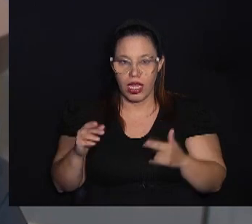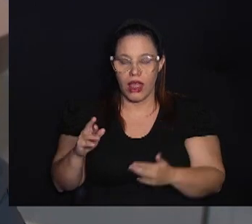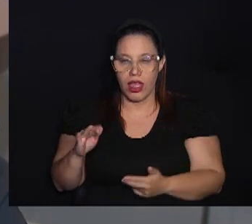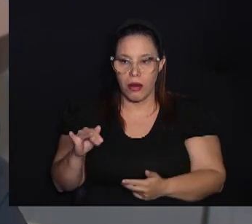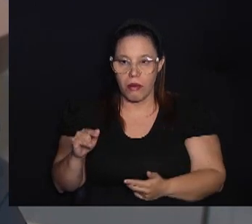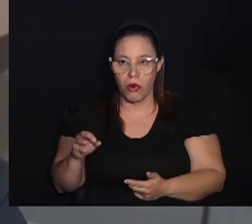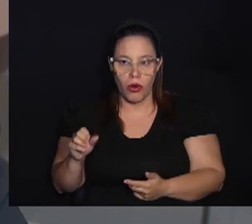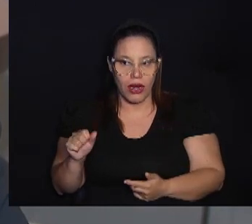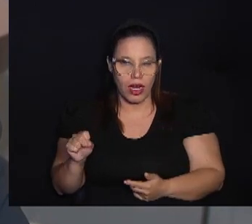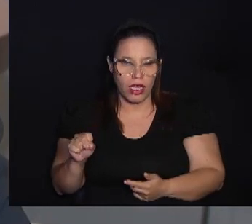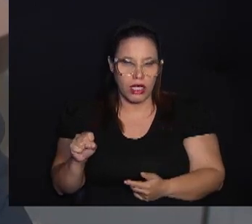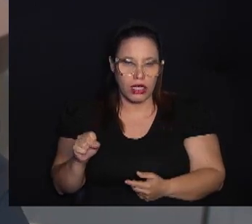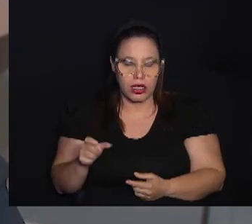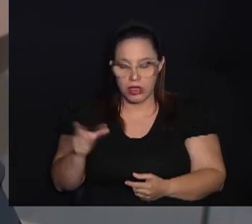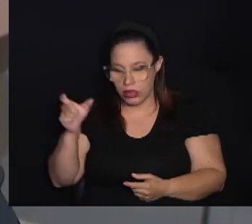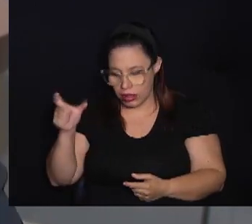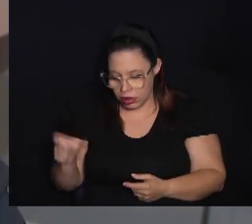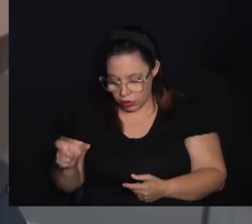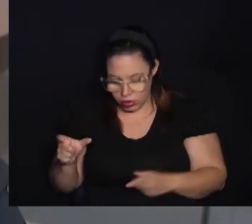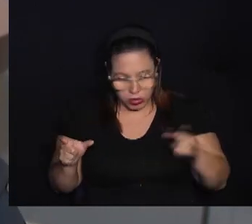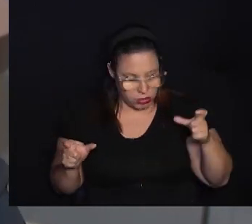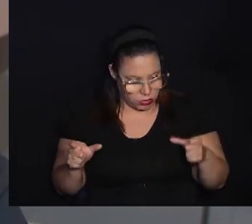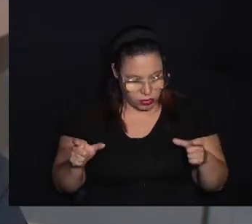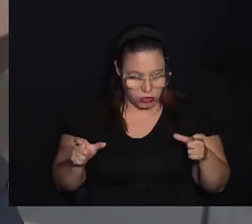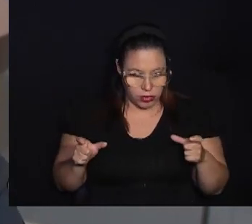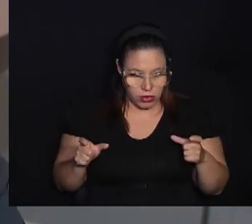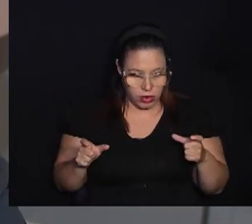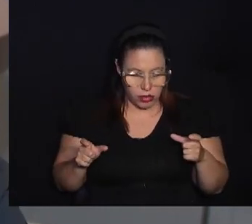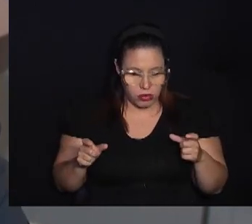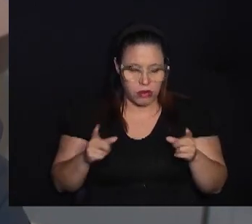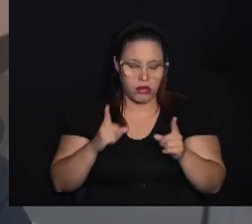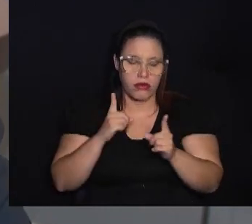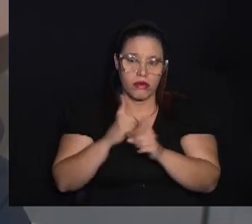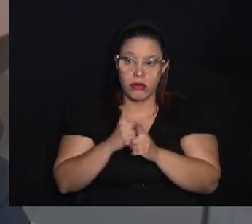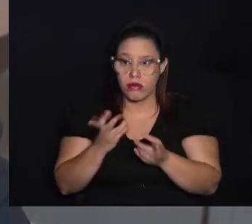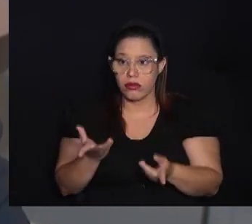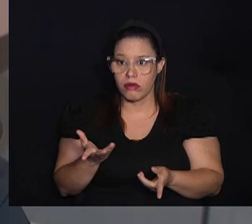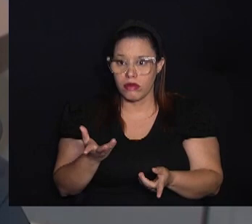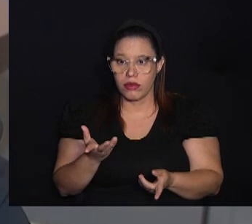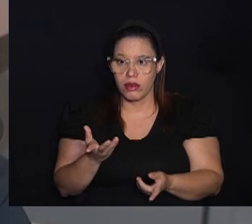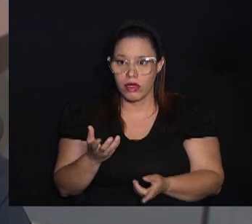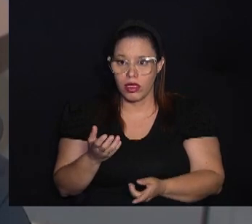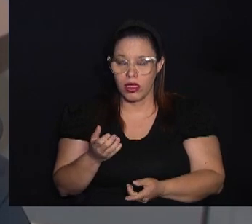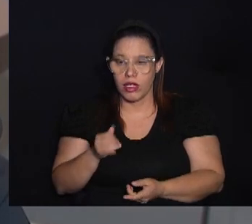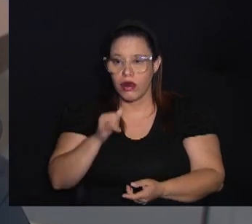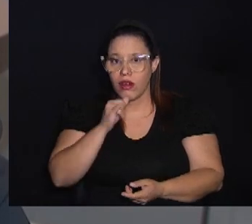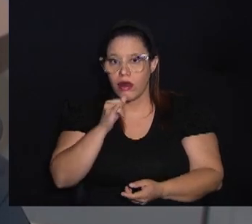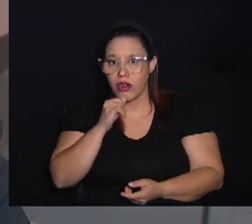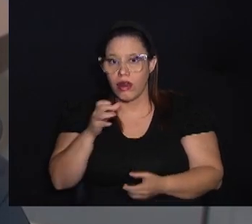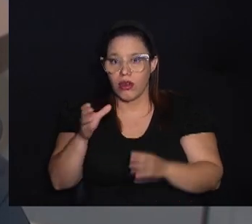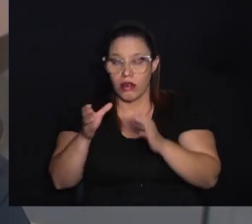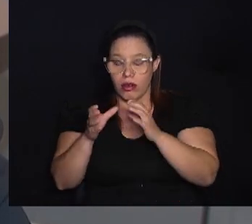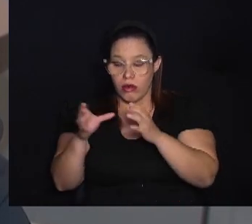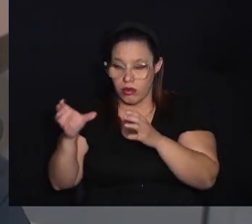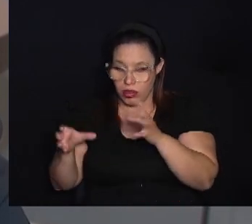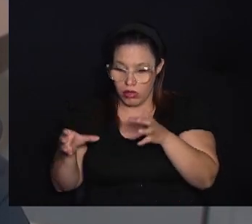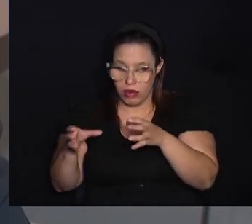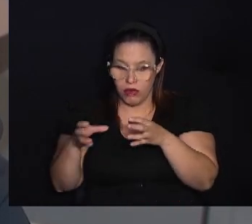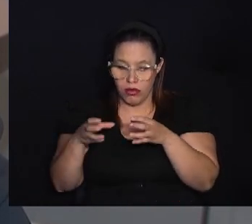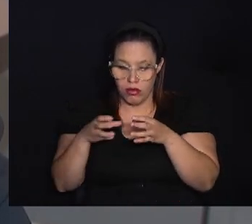a situação em que as partes se encontram, né? Então, vamos supor que exista um casal que esteja